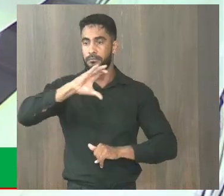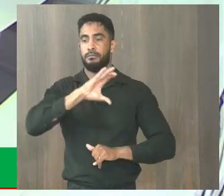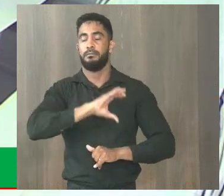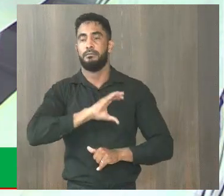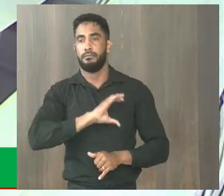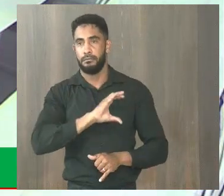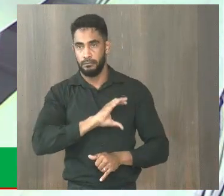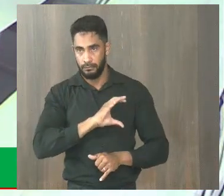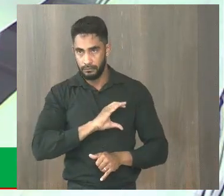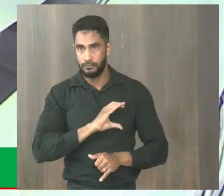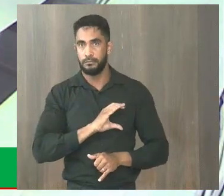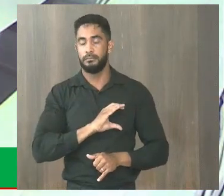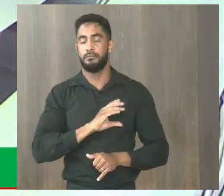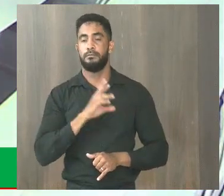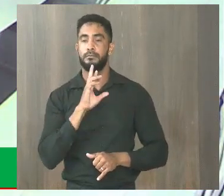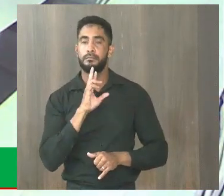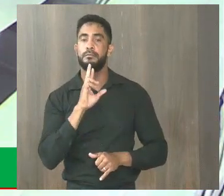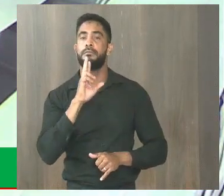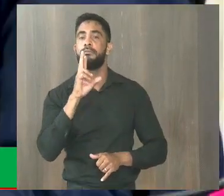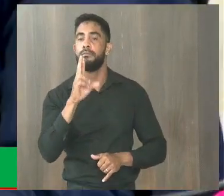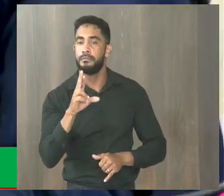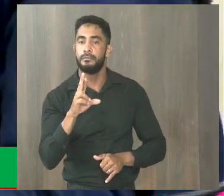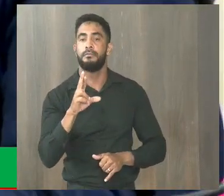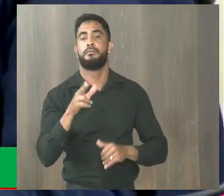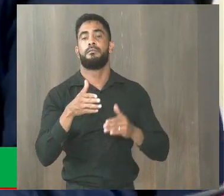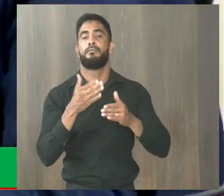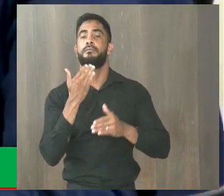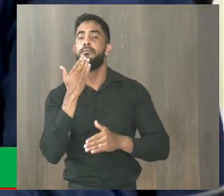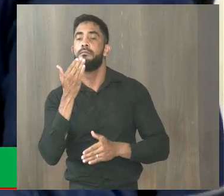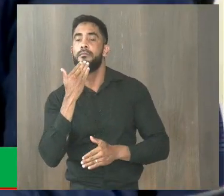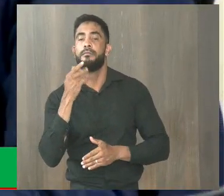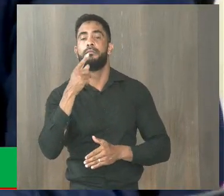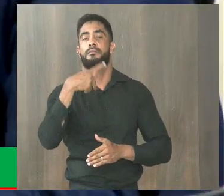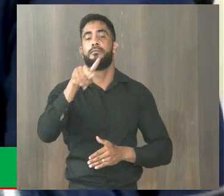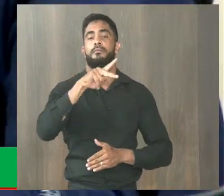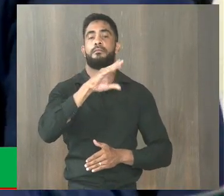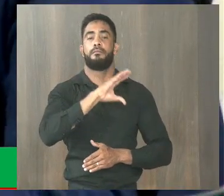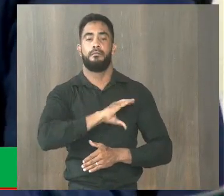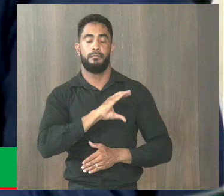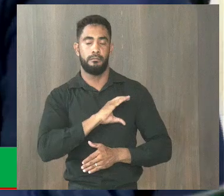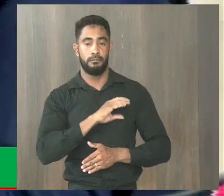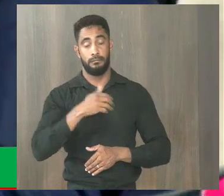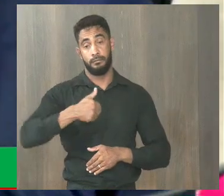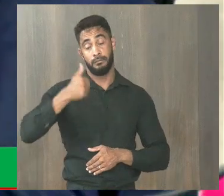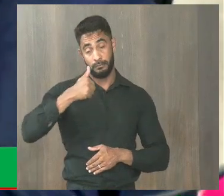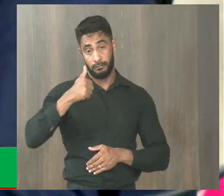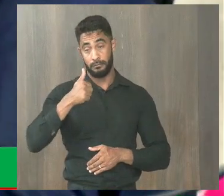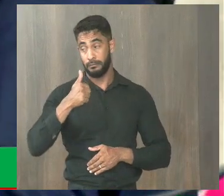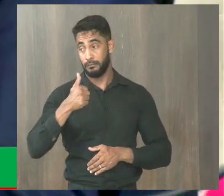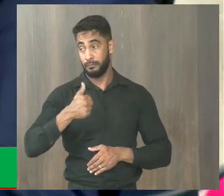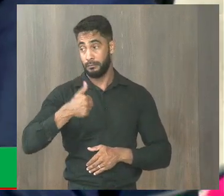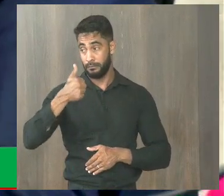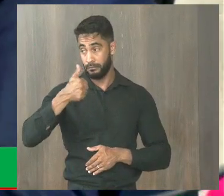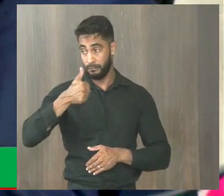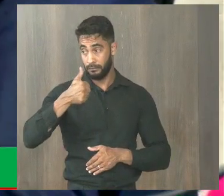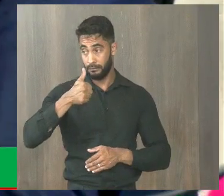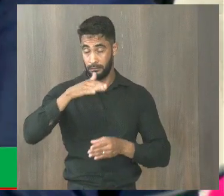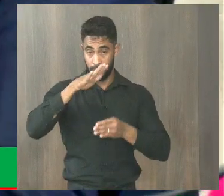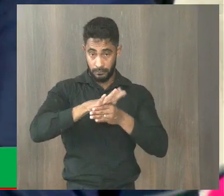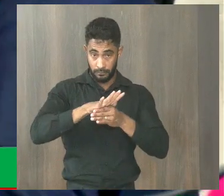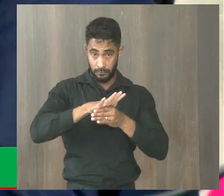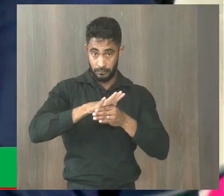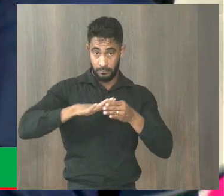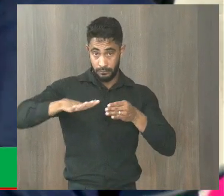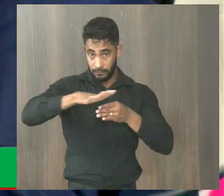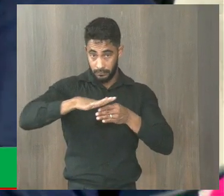responde a muitos requerimentos aí dos colegas para eles já terem ciência. Primeiro, eles fizeram a primeira etapa